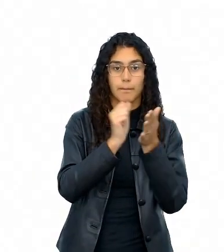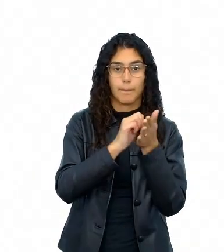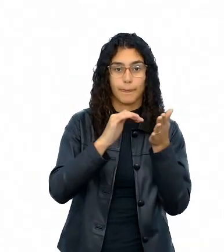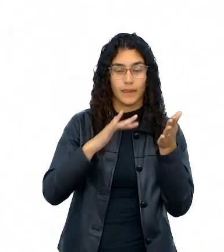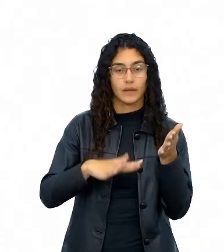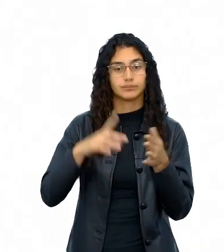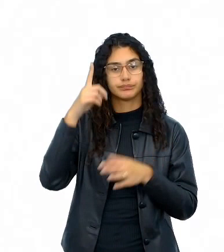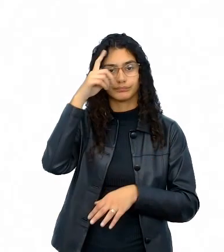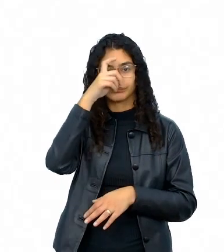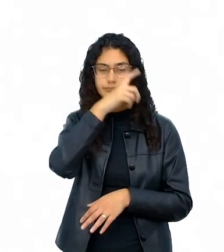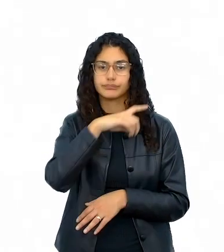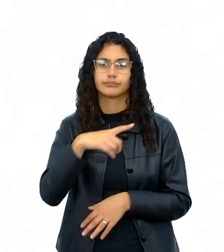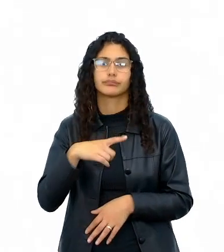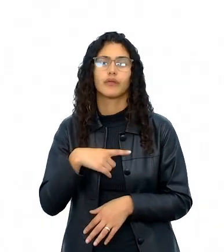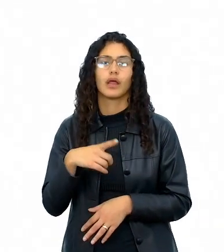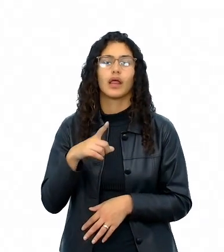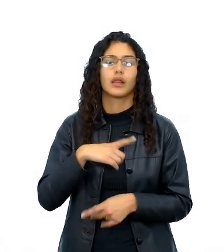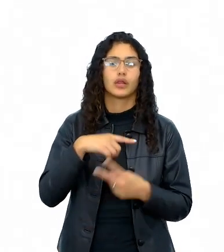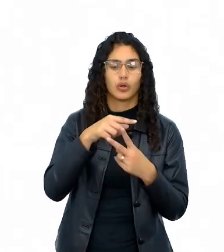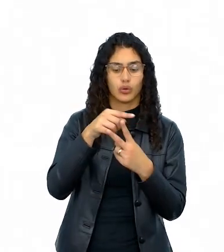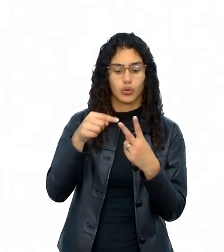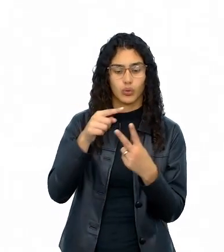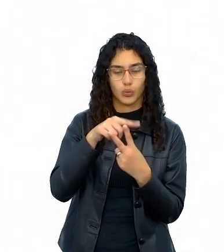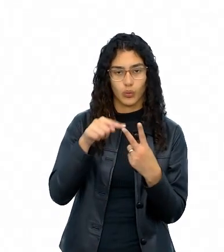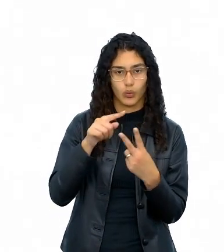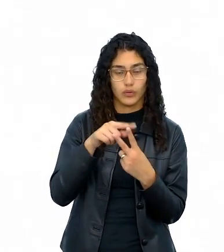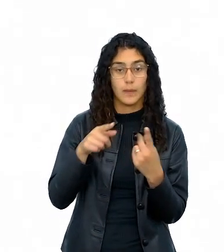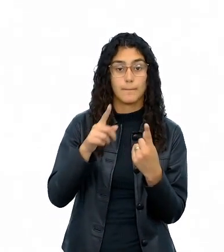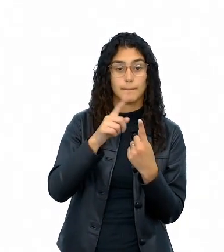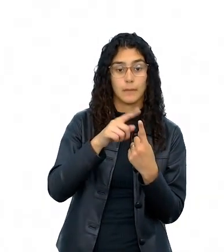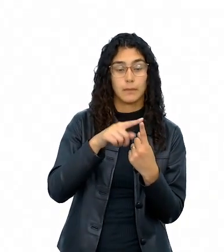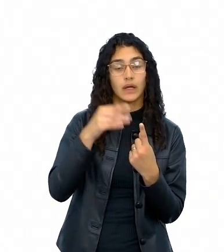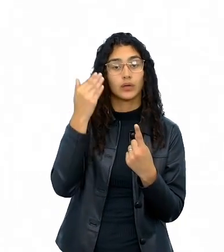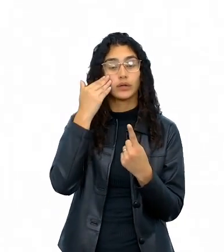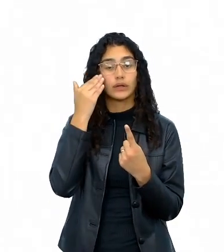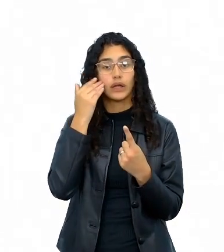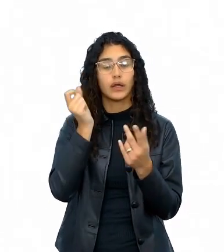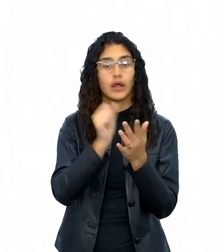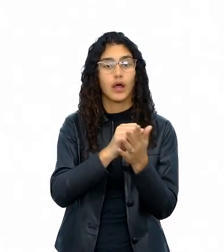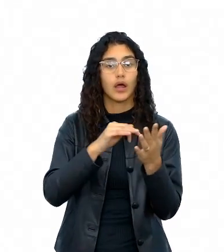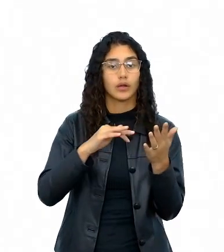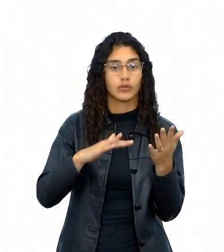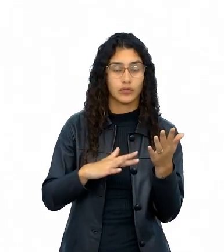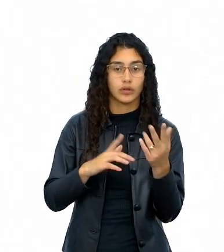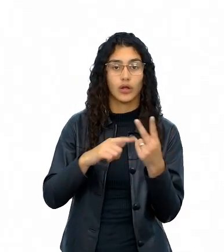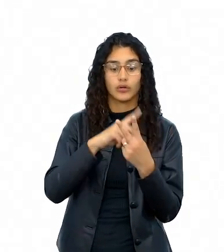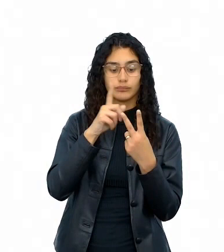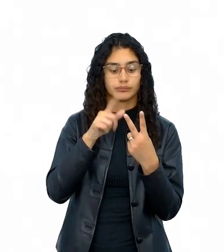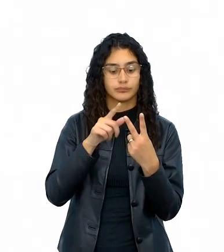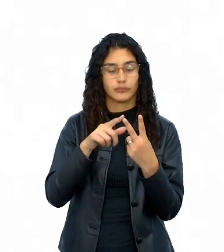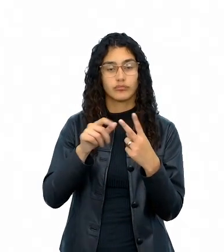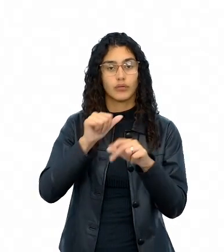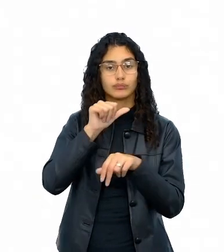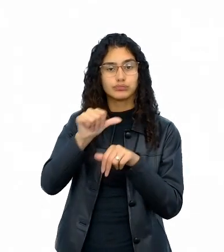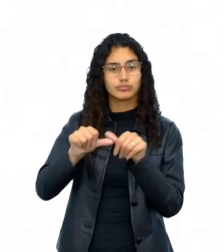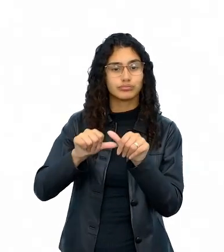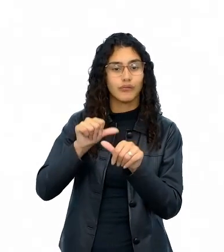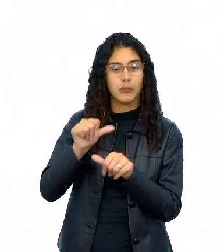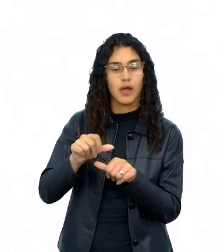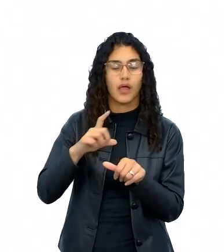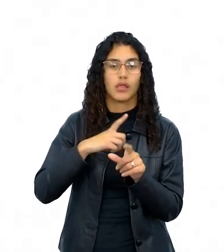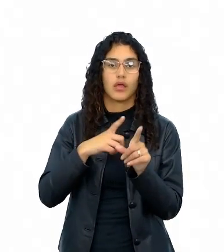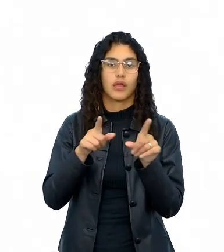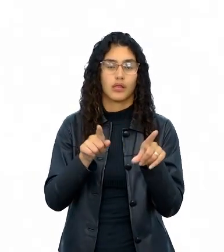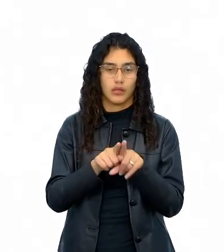mais complexa, né, vai exigir 2 movimentos, né? Primeiro entender a atividade e depois transformar aquilo